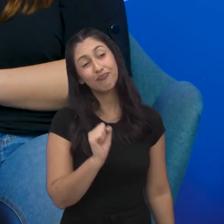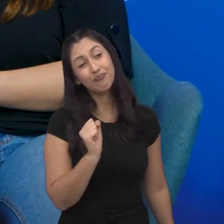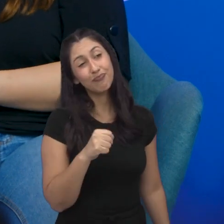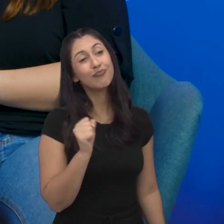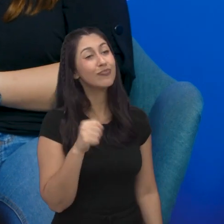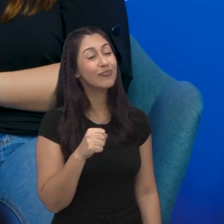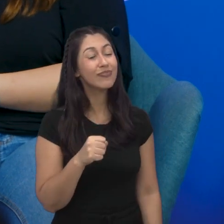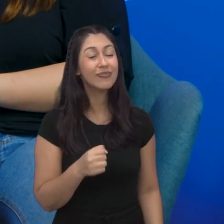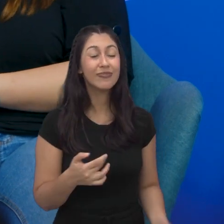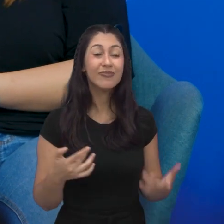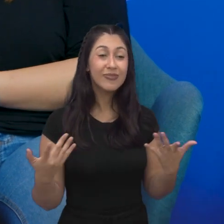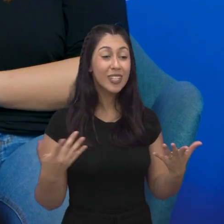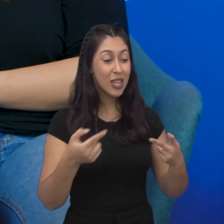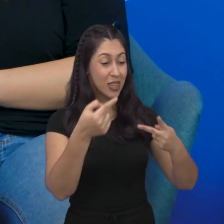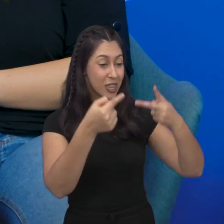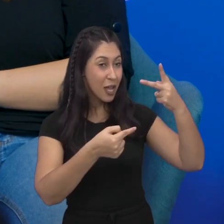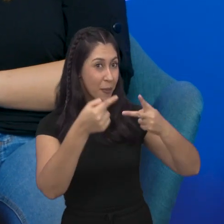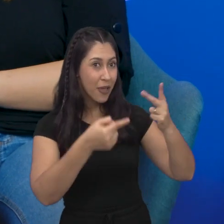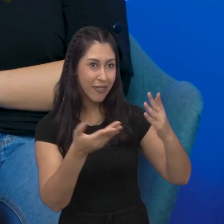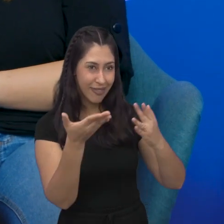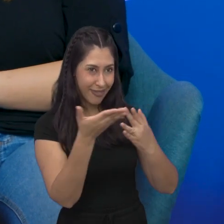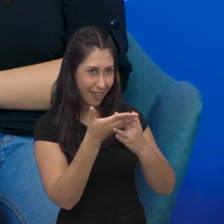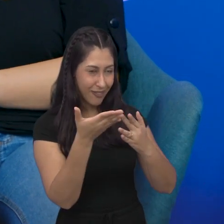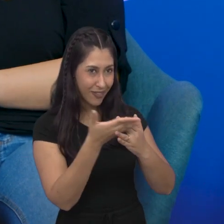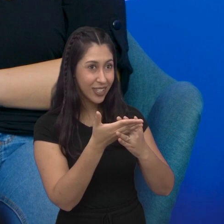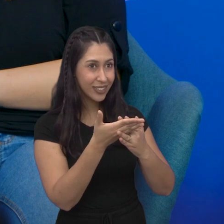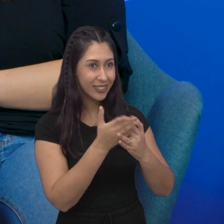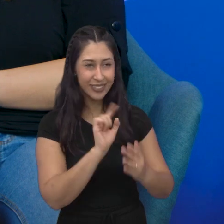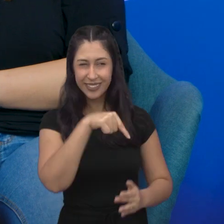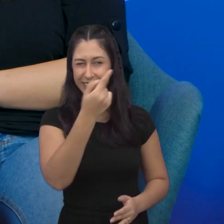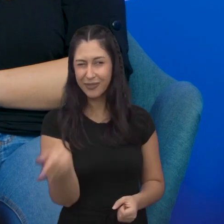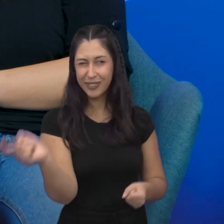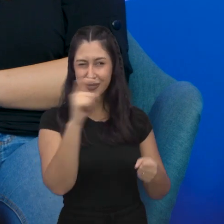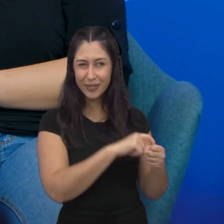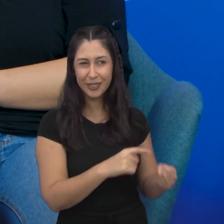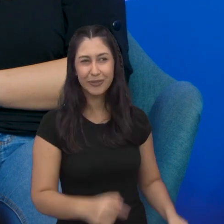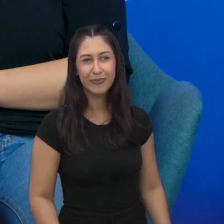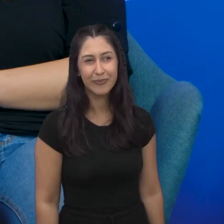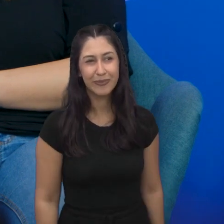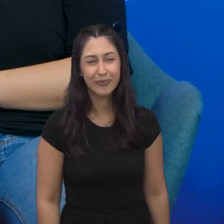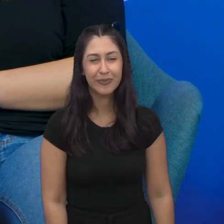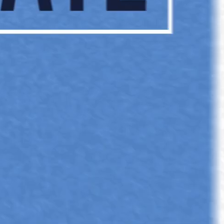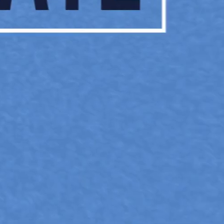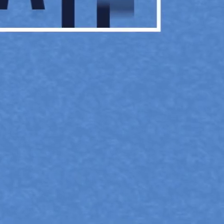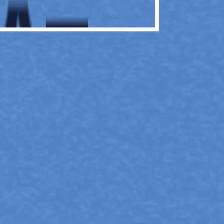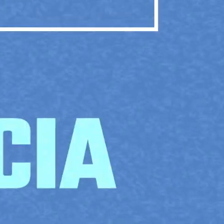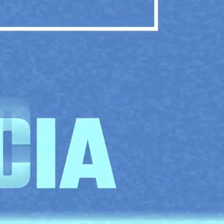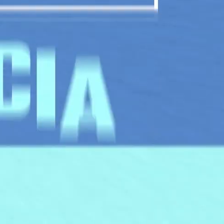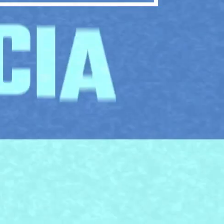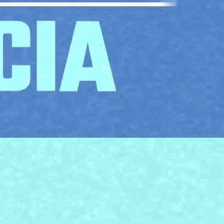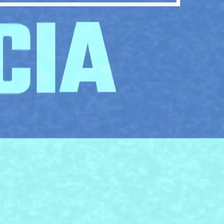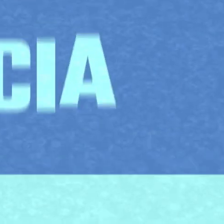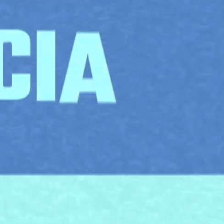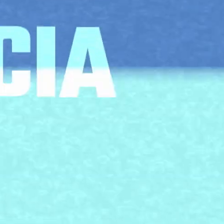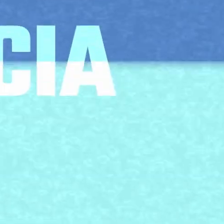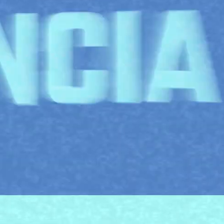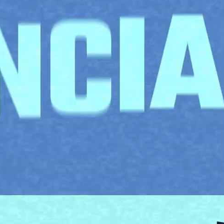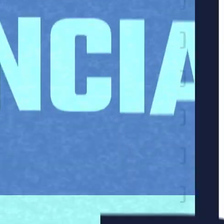né? Exatamente. Bom, Sobre Política faz mais um intervalo e a gente já volta.